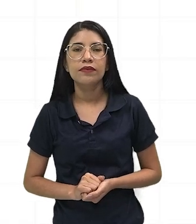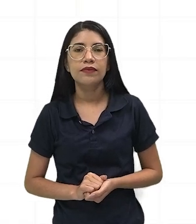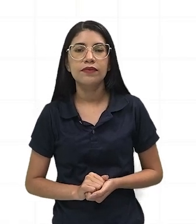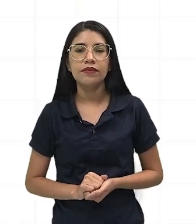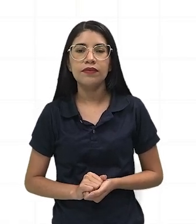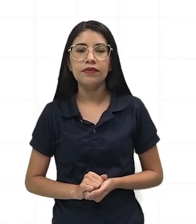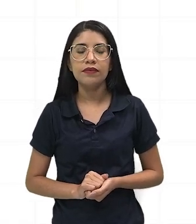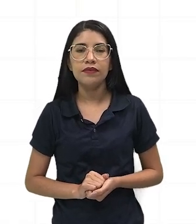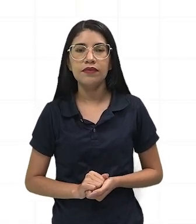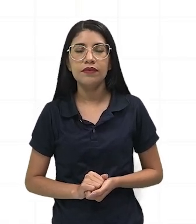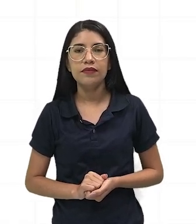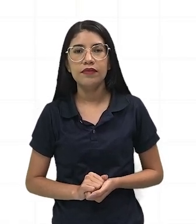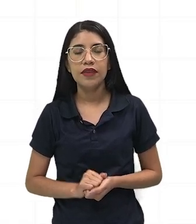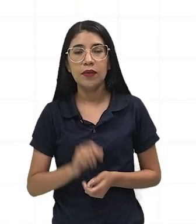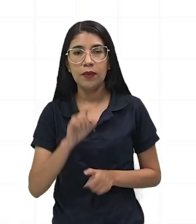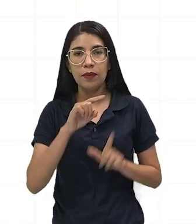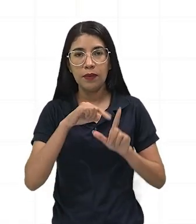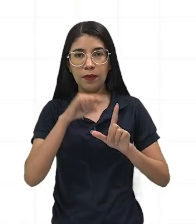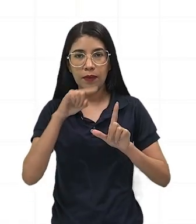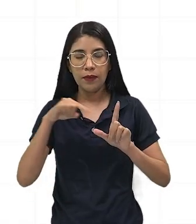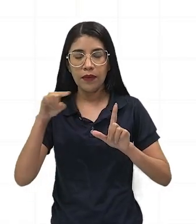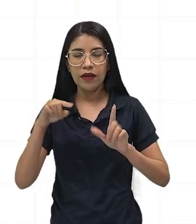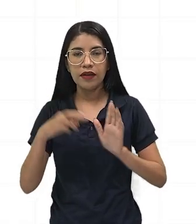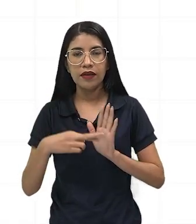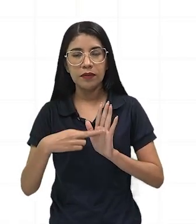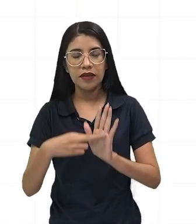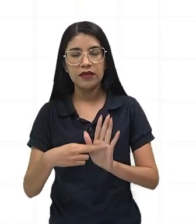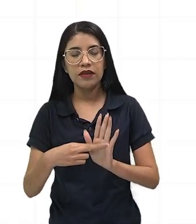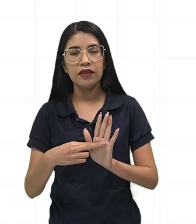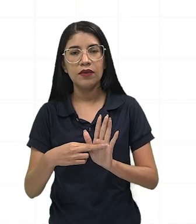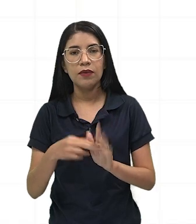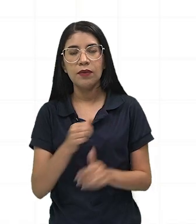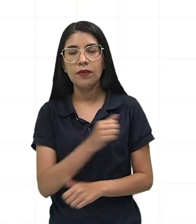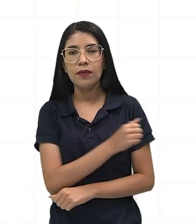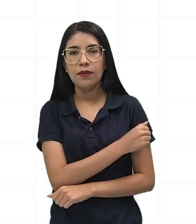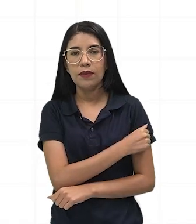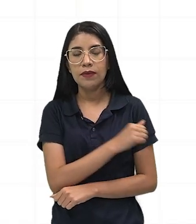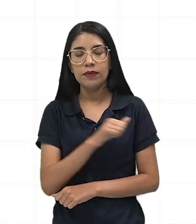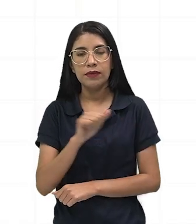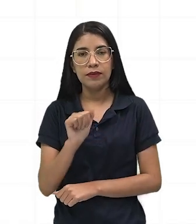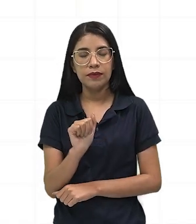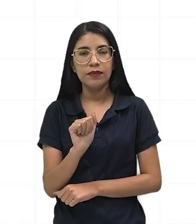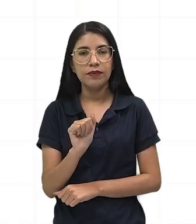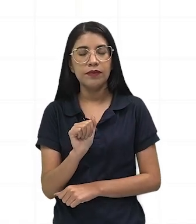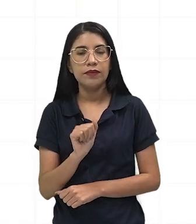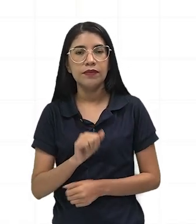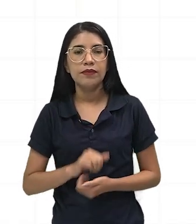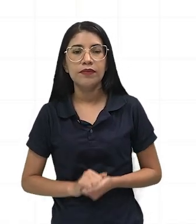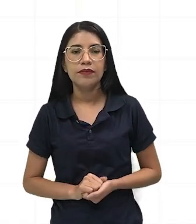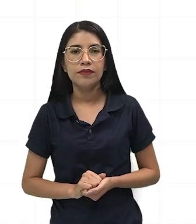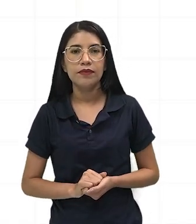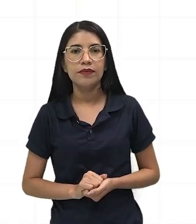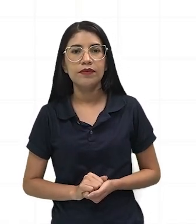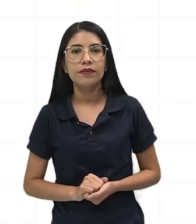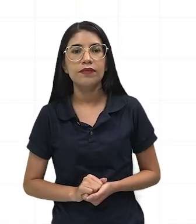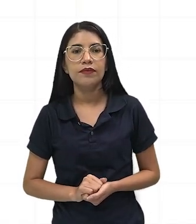essa linhazinha aqui está representando o nosso aluno A. Tá?